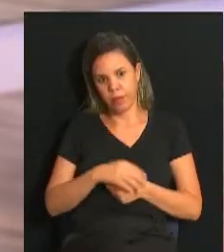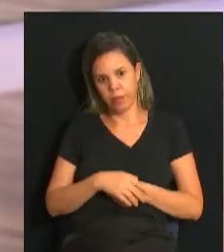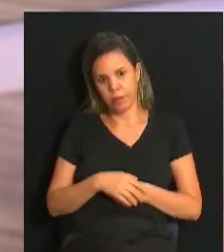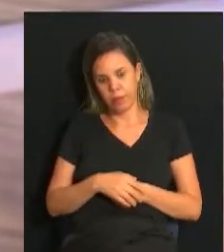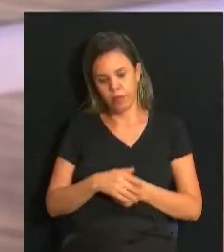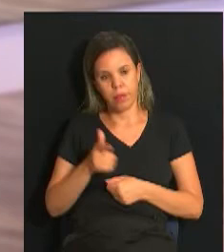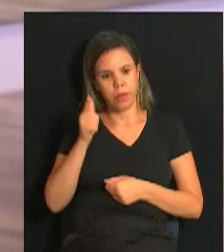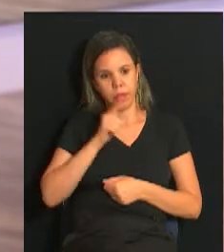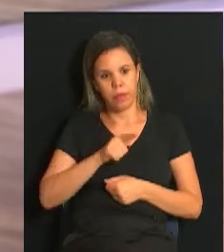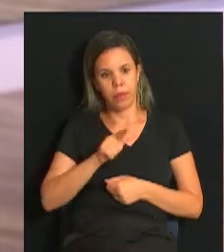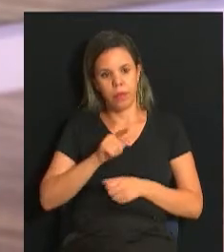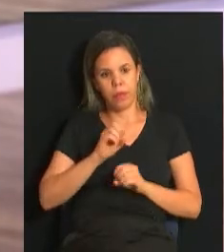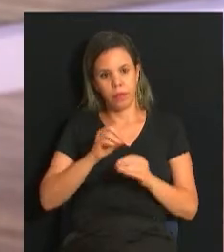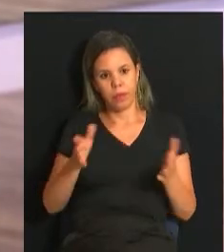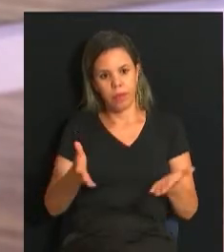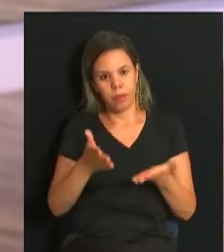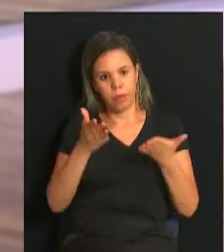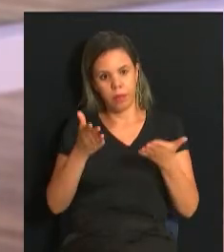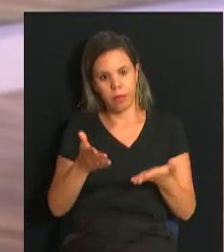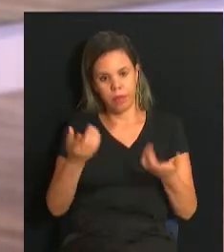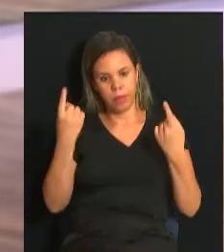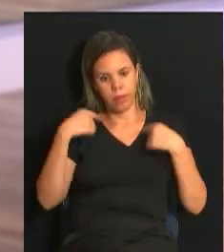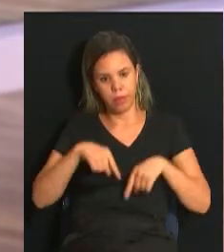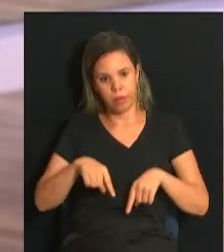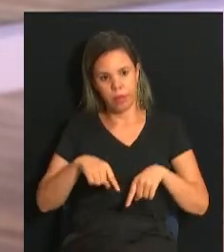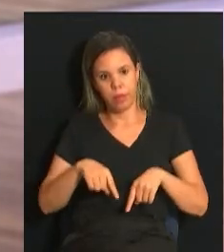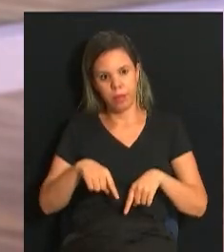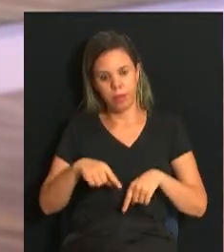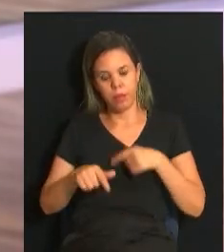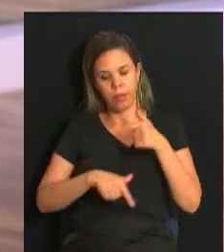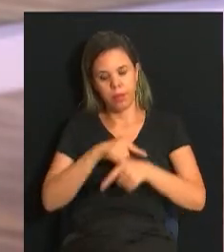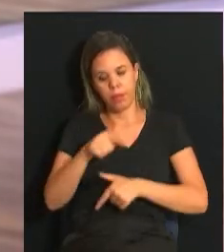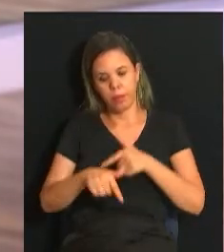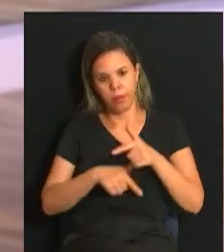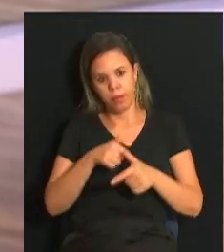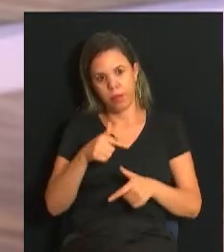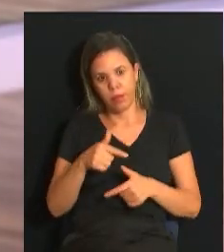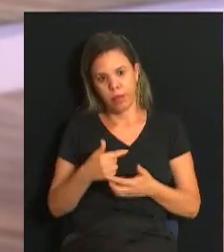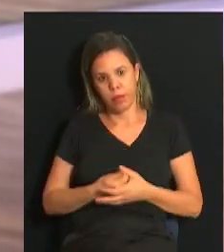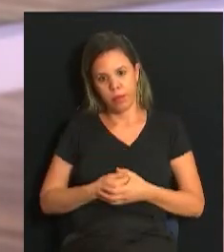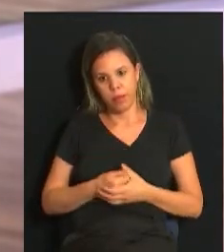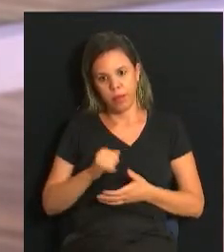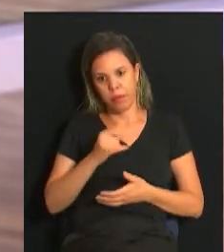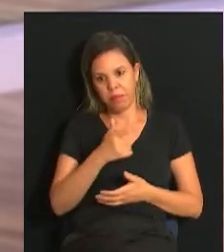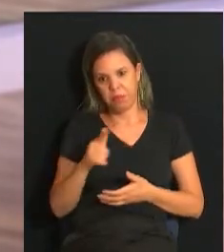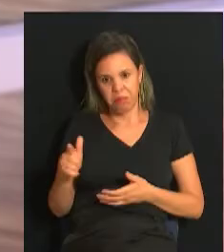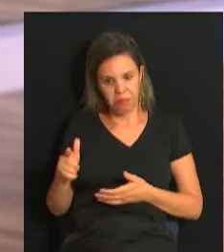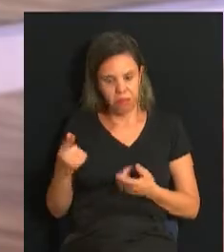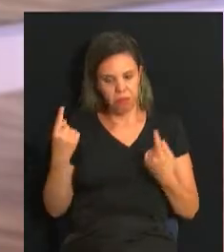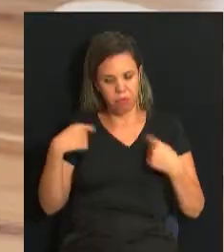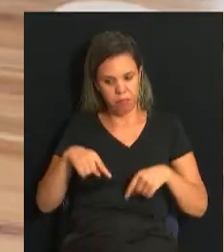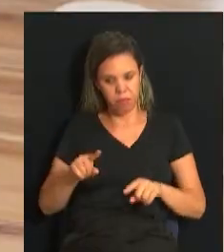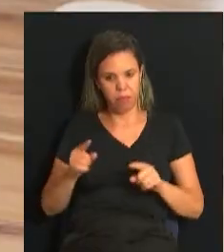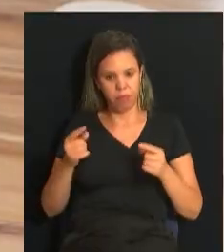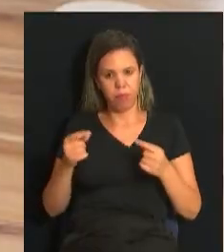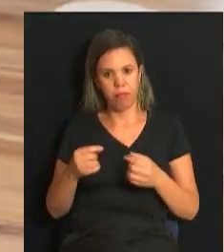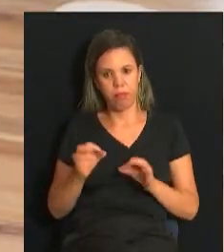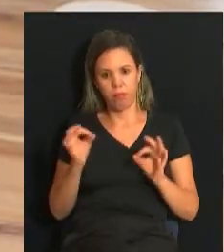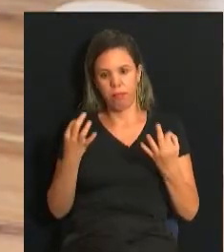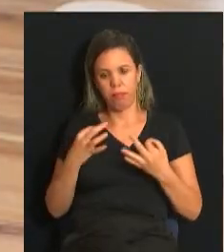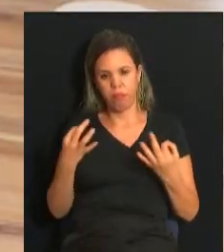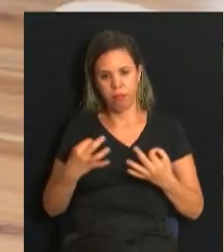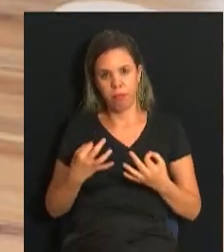da conta né nosso corpo é nosso o trabalho a gente LEGO o tempo nessa de